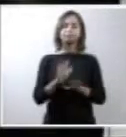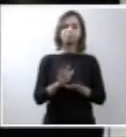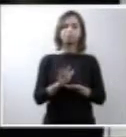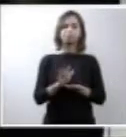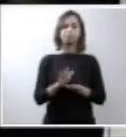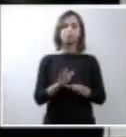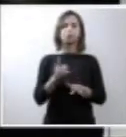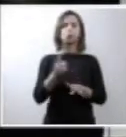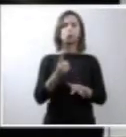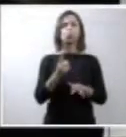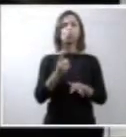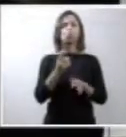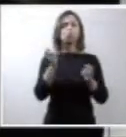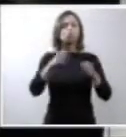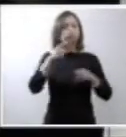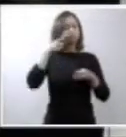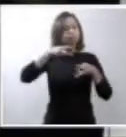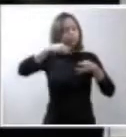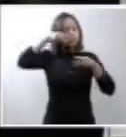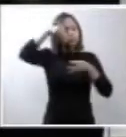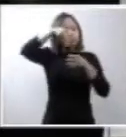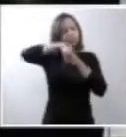um desenvolvimento